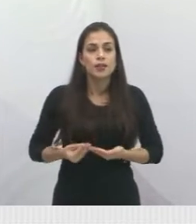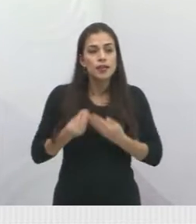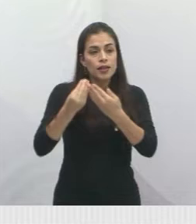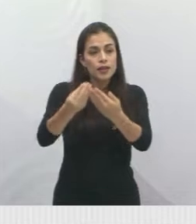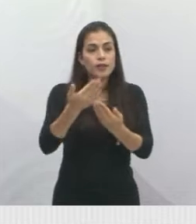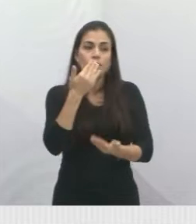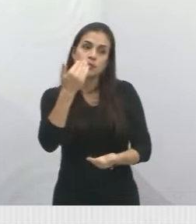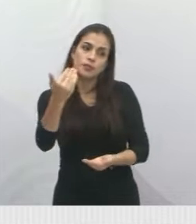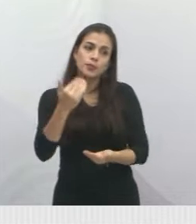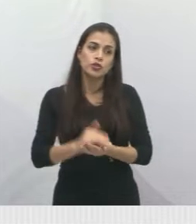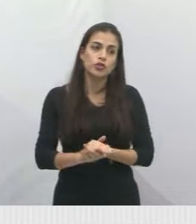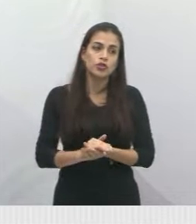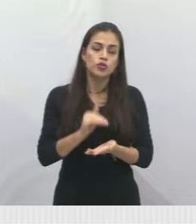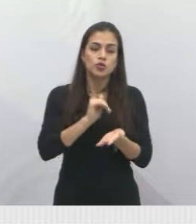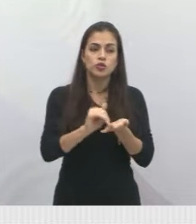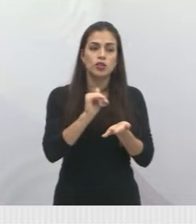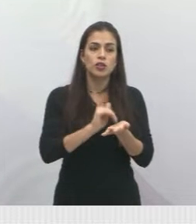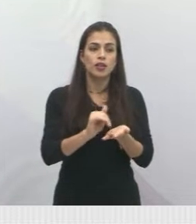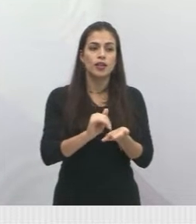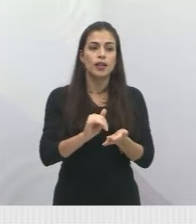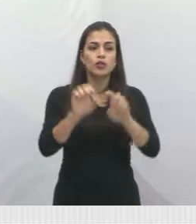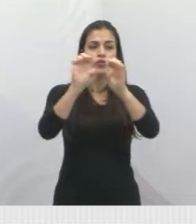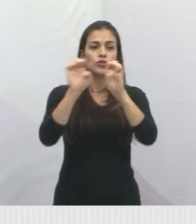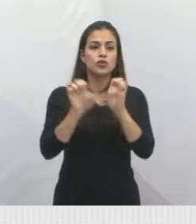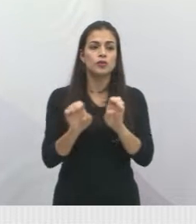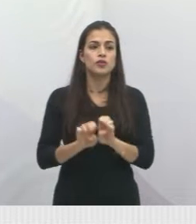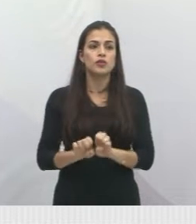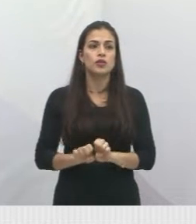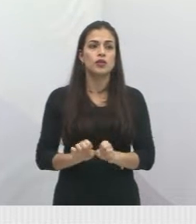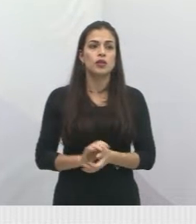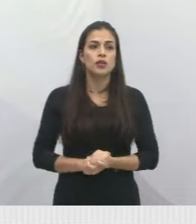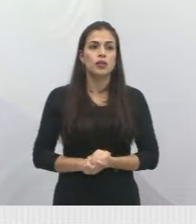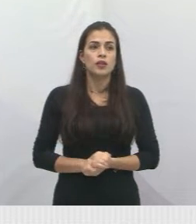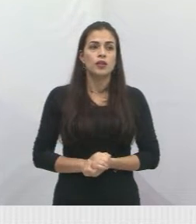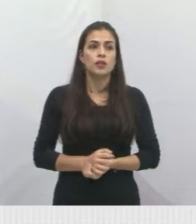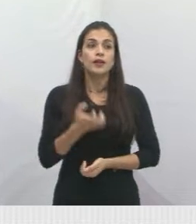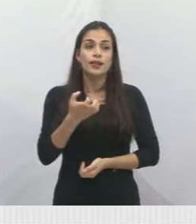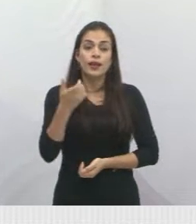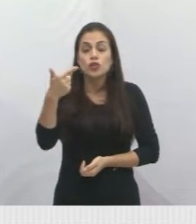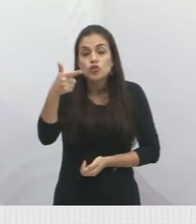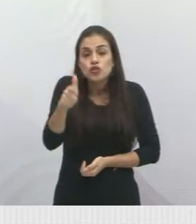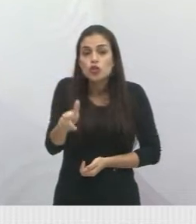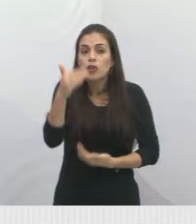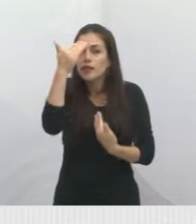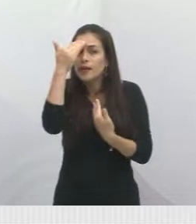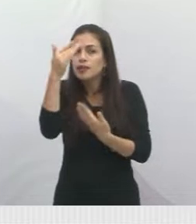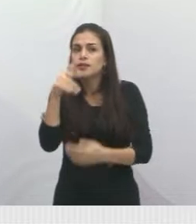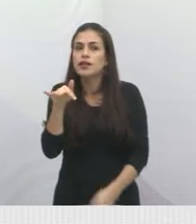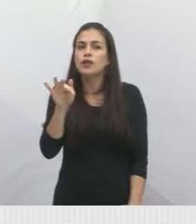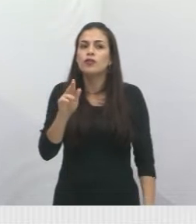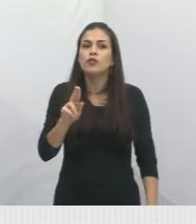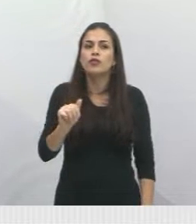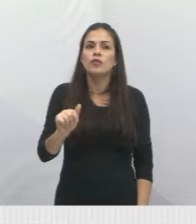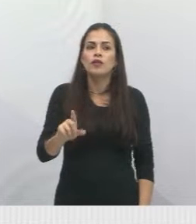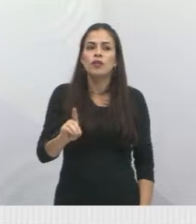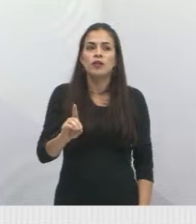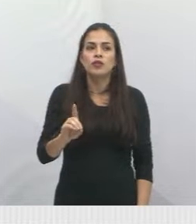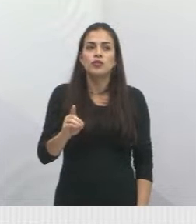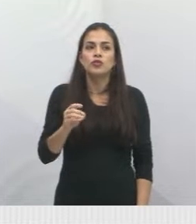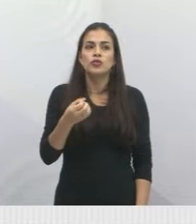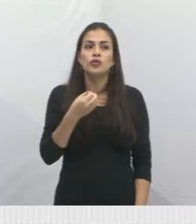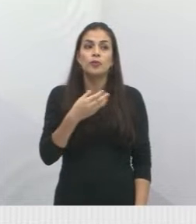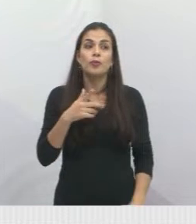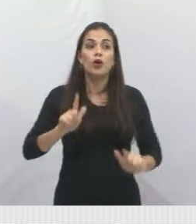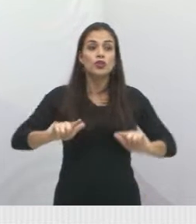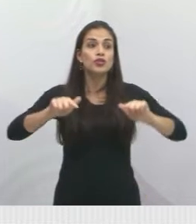levar os seus pedidos ao secretário de Infraestrutura. Quero mais uma vez agradecer, Fuad, boa sorte nesta